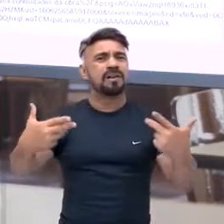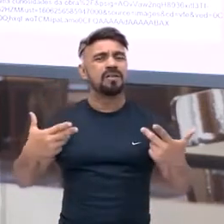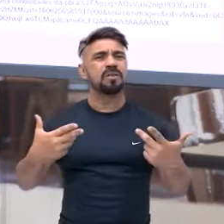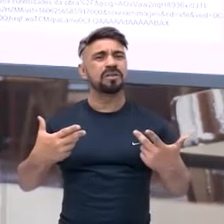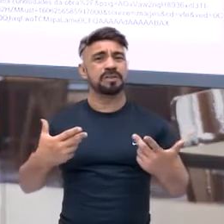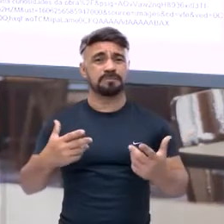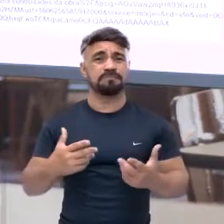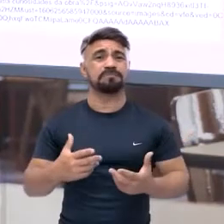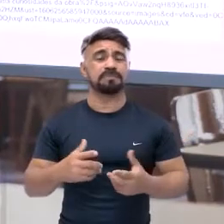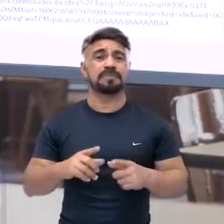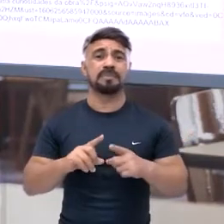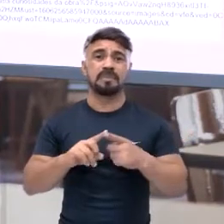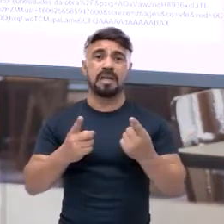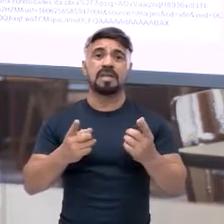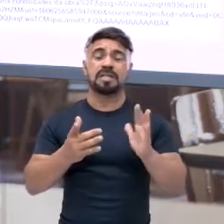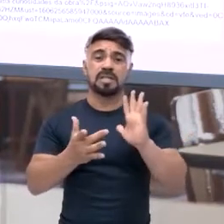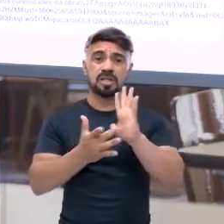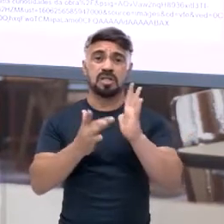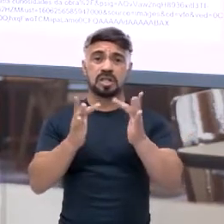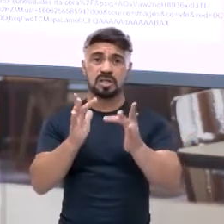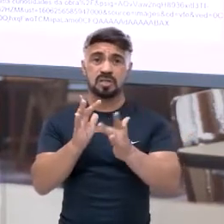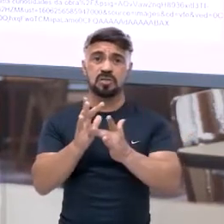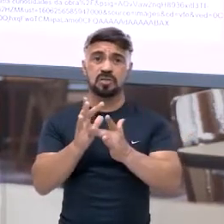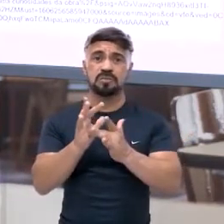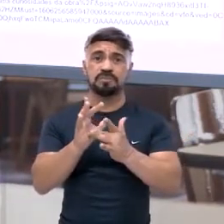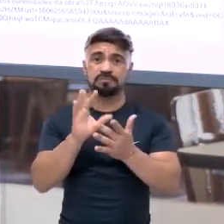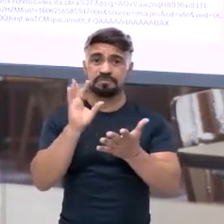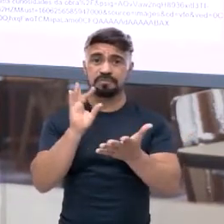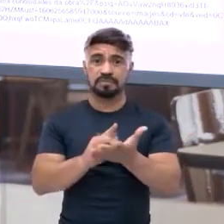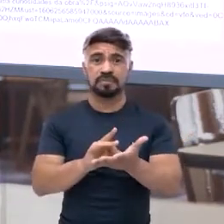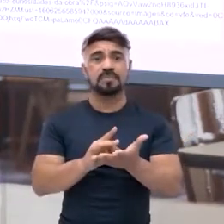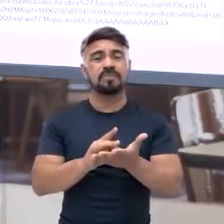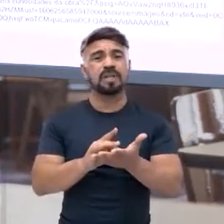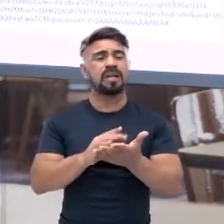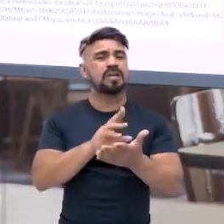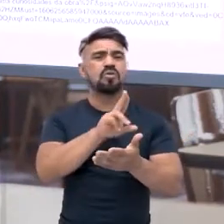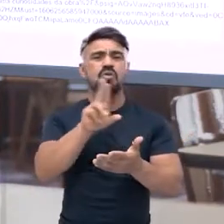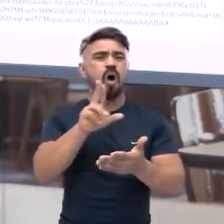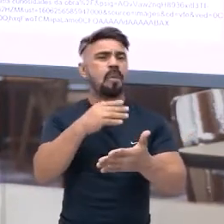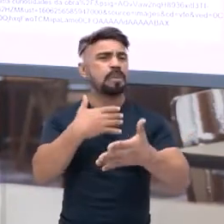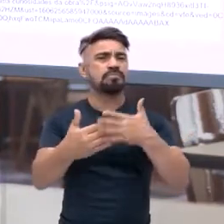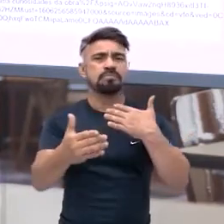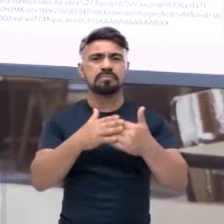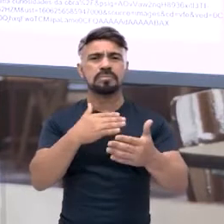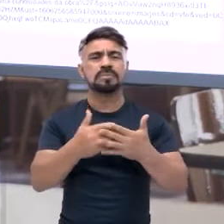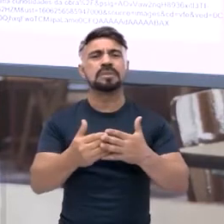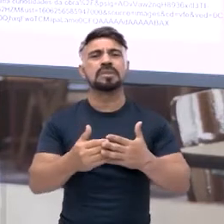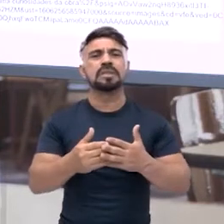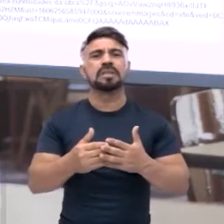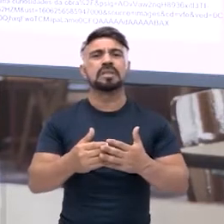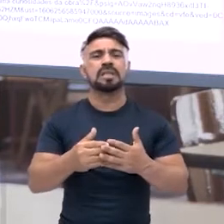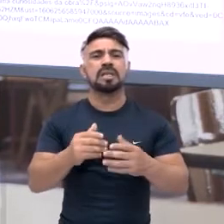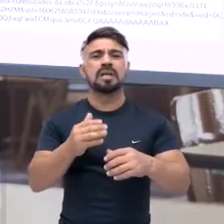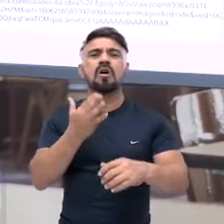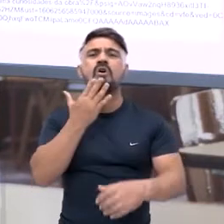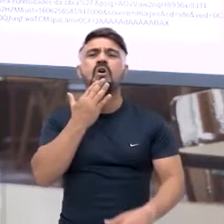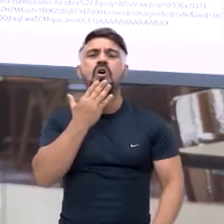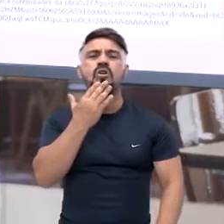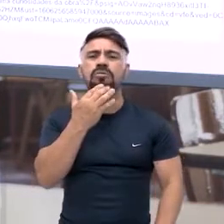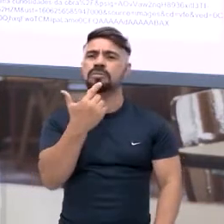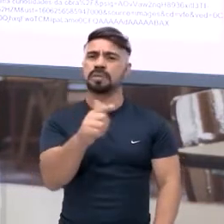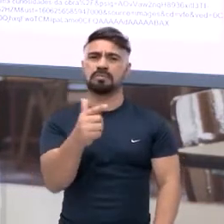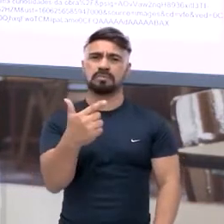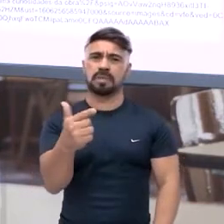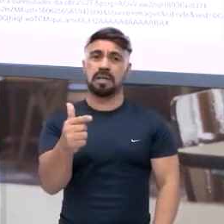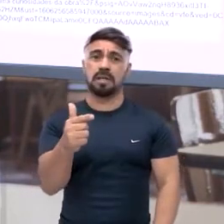imaginário, porque na verdade Jesus Cristo, Manuel, ou seja, que nome você dá, não tem